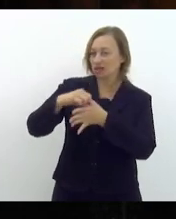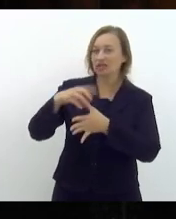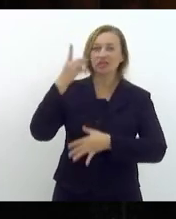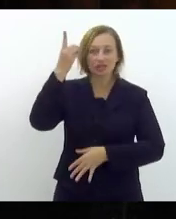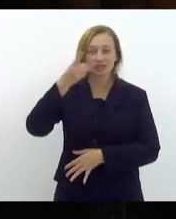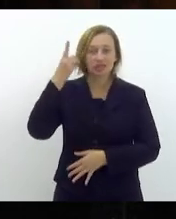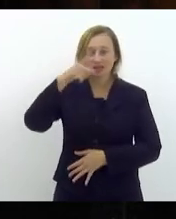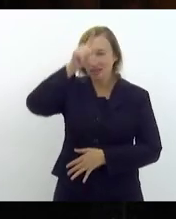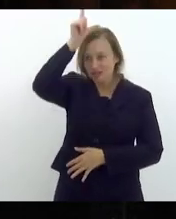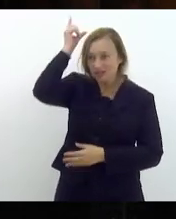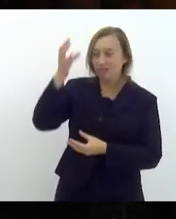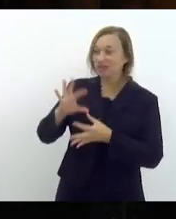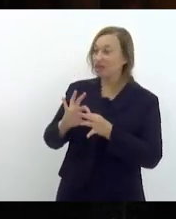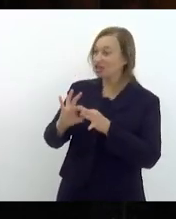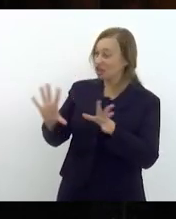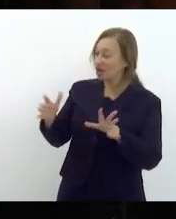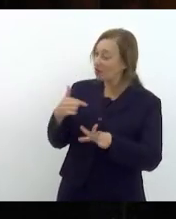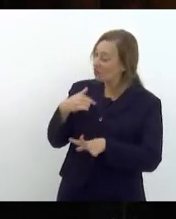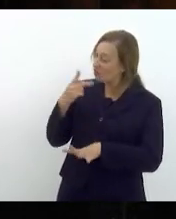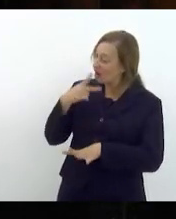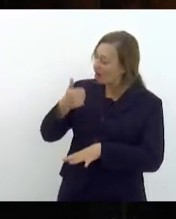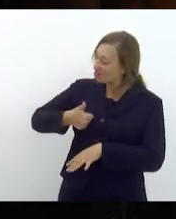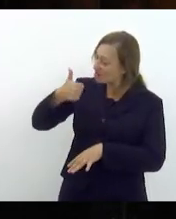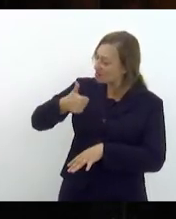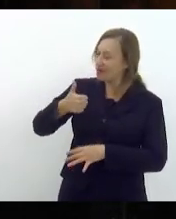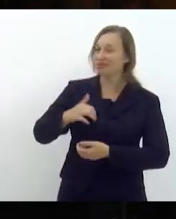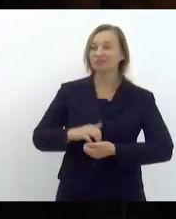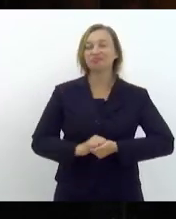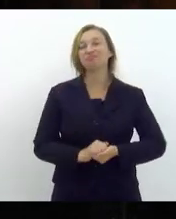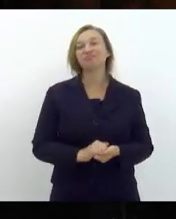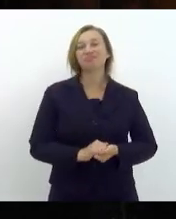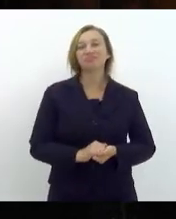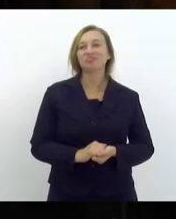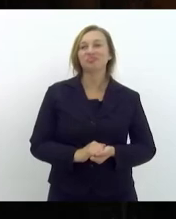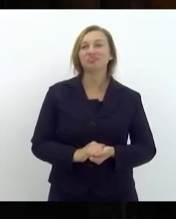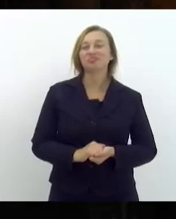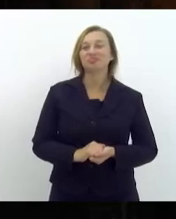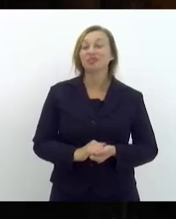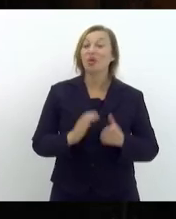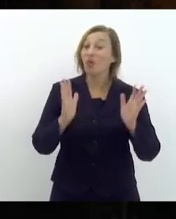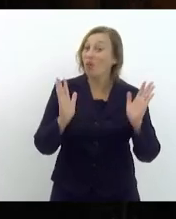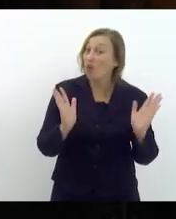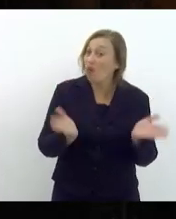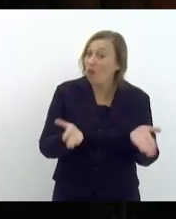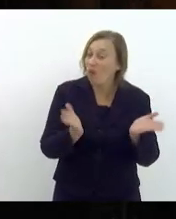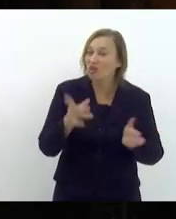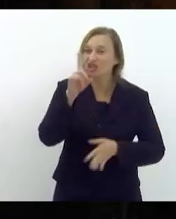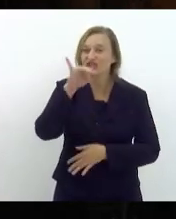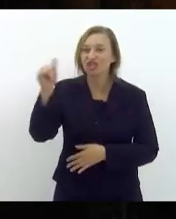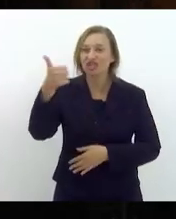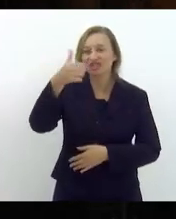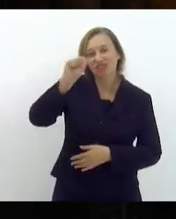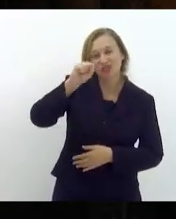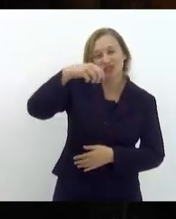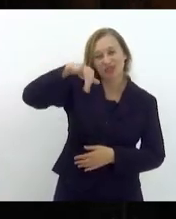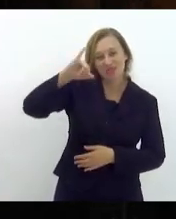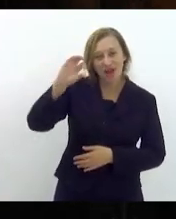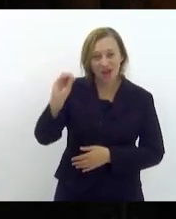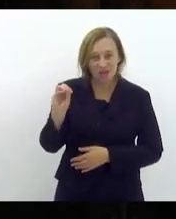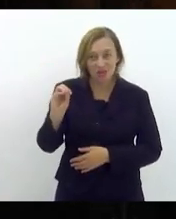Luiz Paulo por CD a vez dele hoje dia 18 de Maio